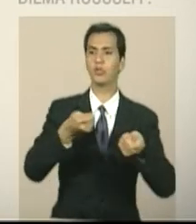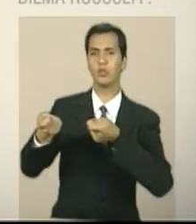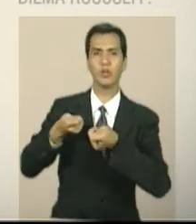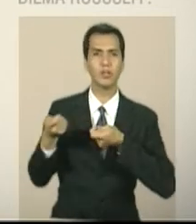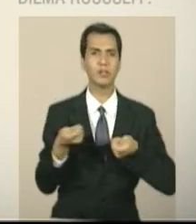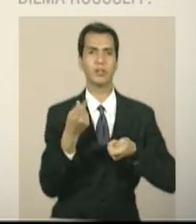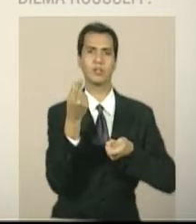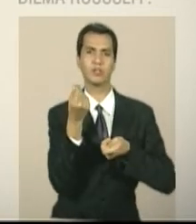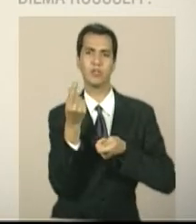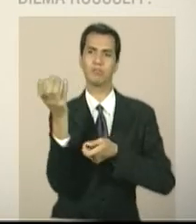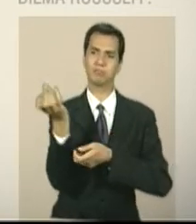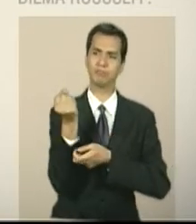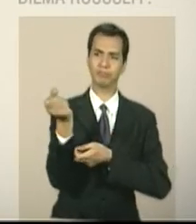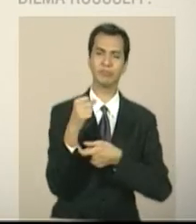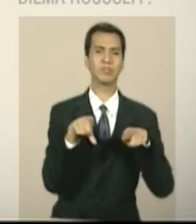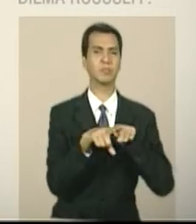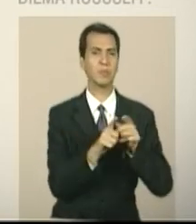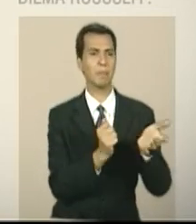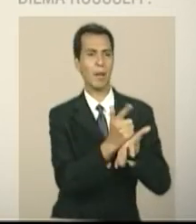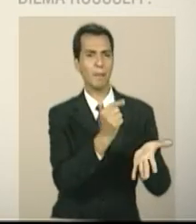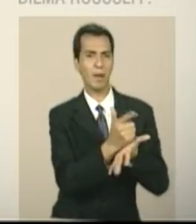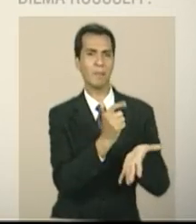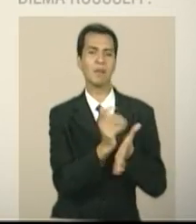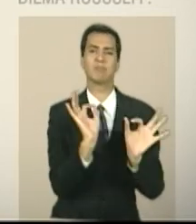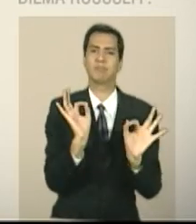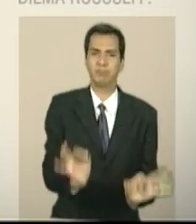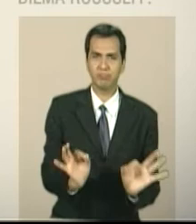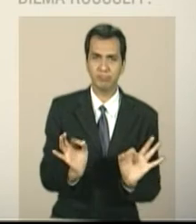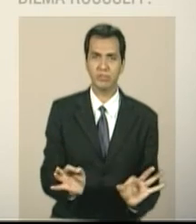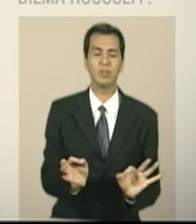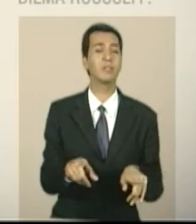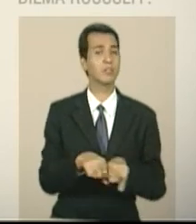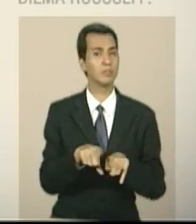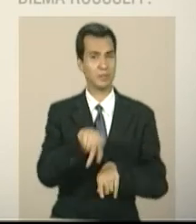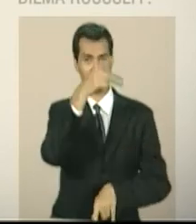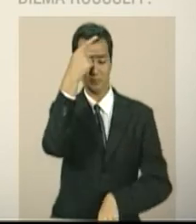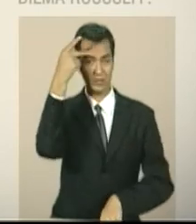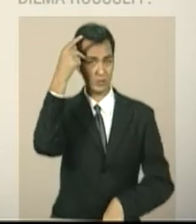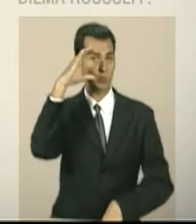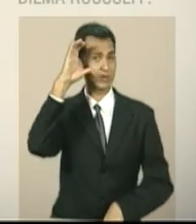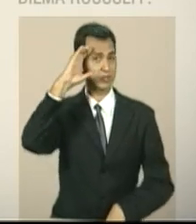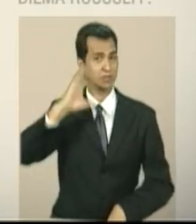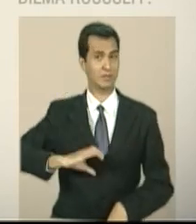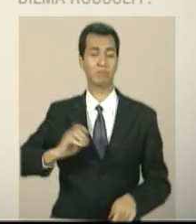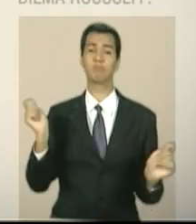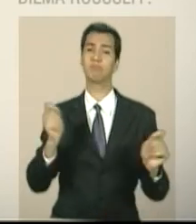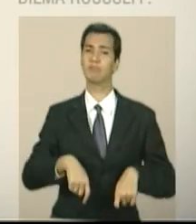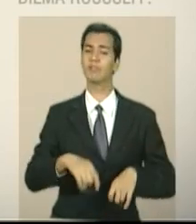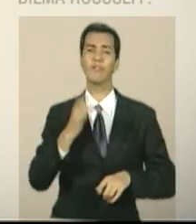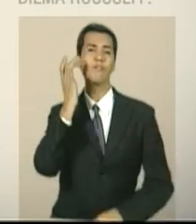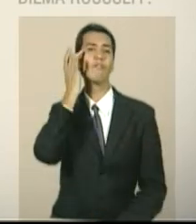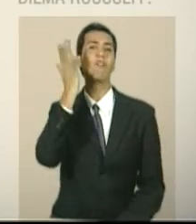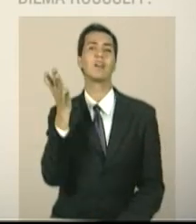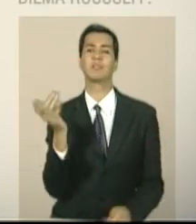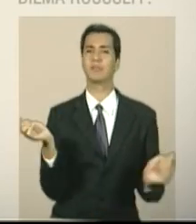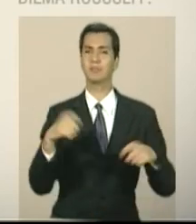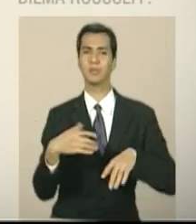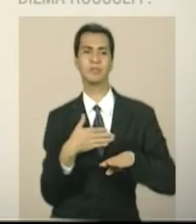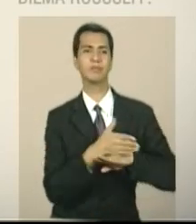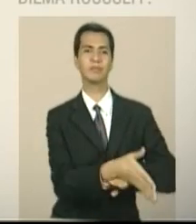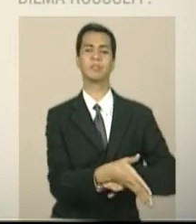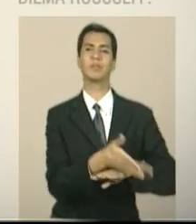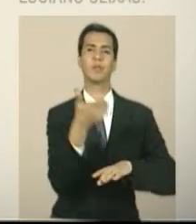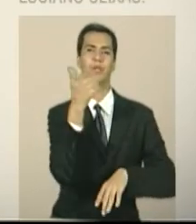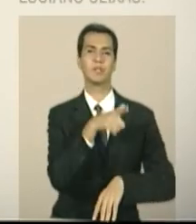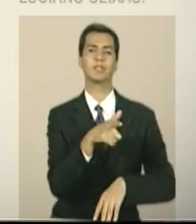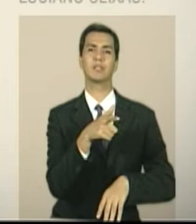arrecadação e os pagamentos e é excelente para o contribuinte que tem mais facilidade de acesso